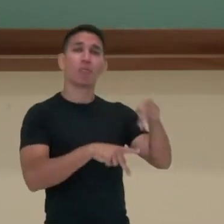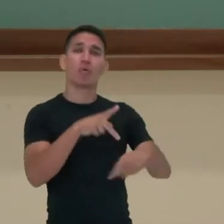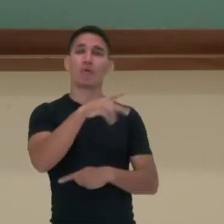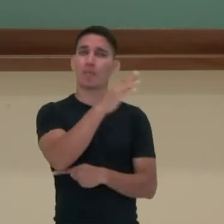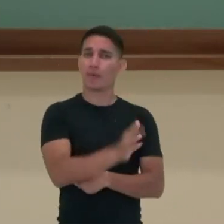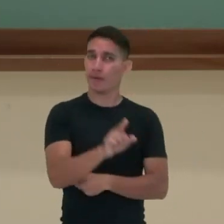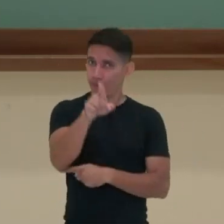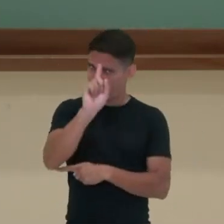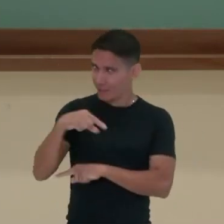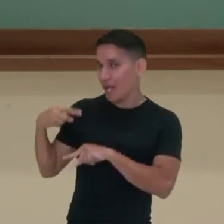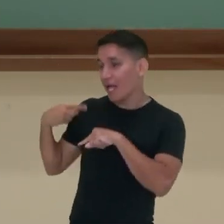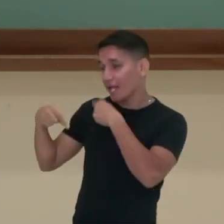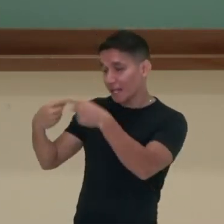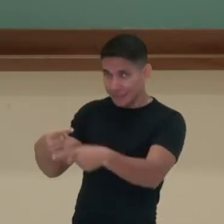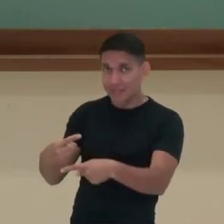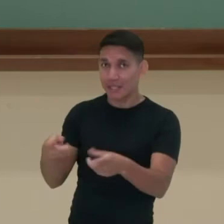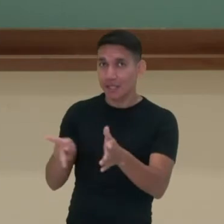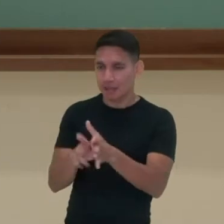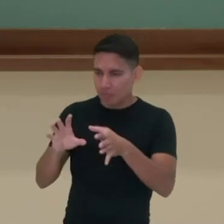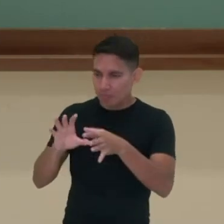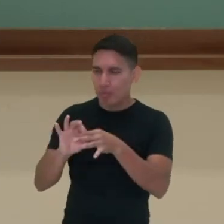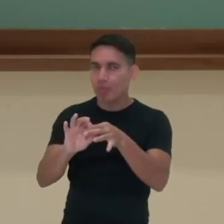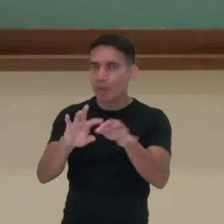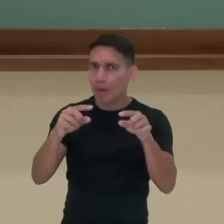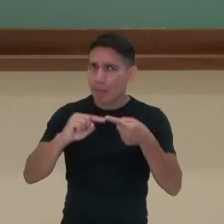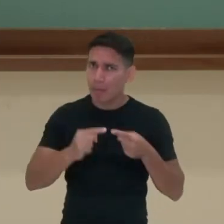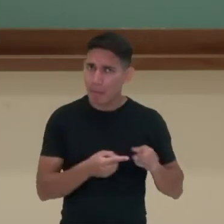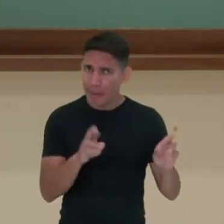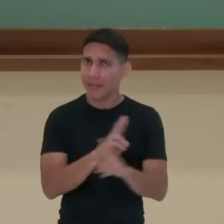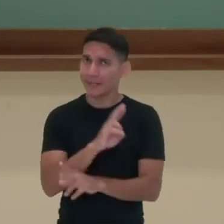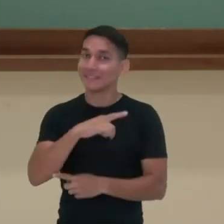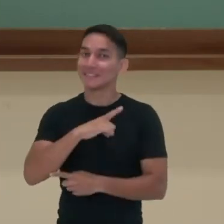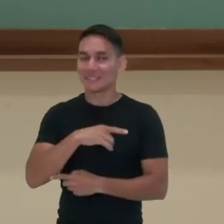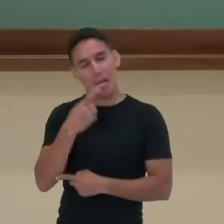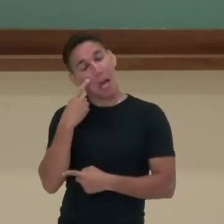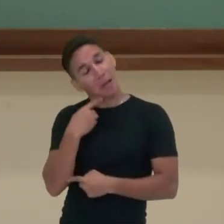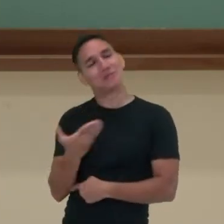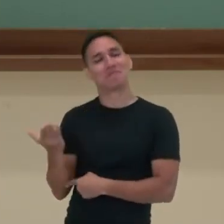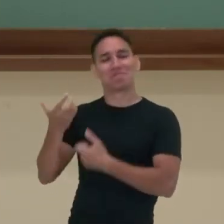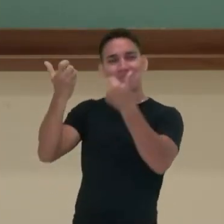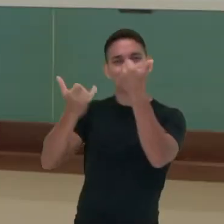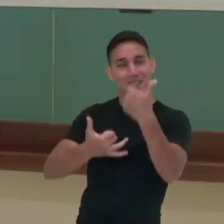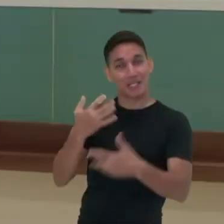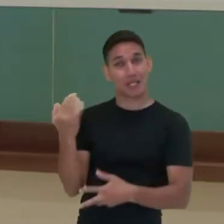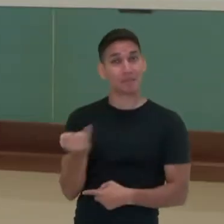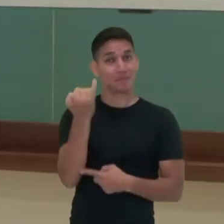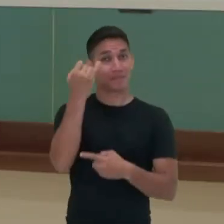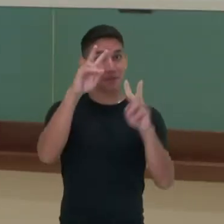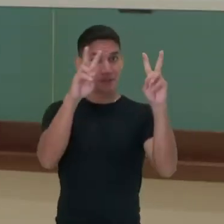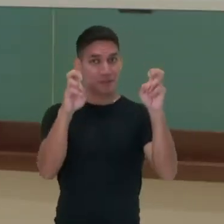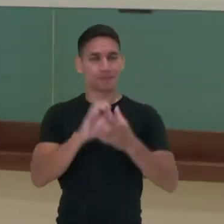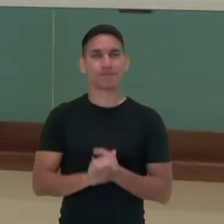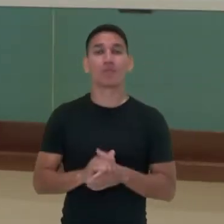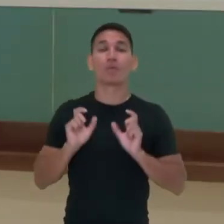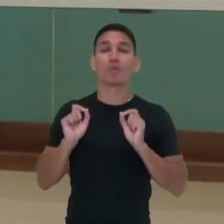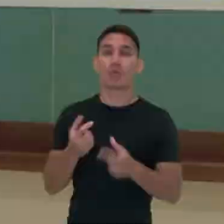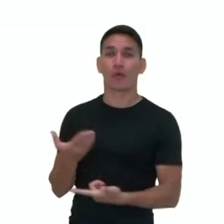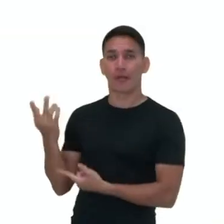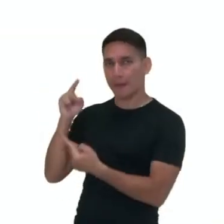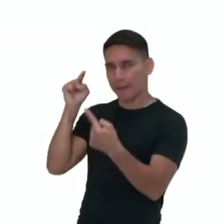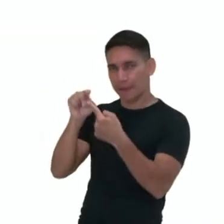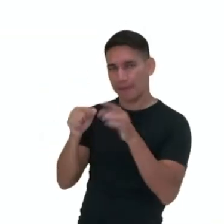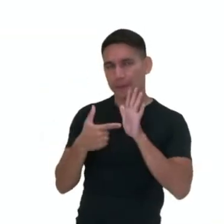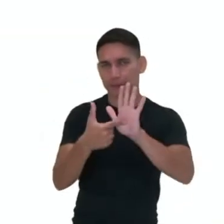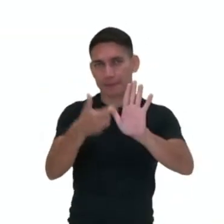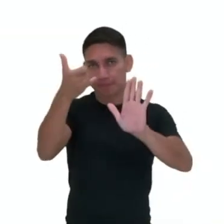descendente de um desses imigrantes, né? Ascendente de um desses imigrantes? Vamos ver aqui então esse importante tema. Então, objetivos, né, que nós temos nesta